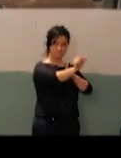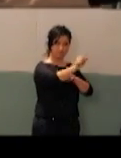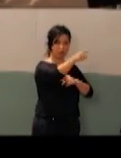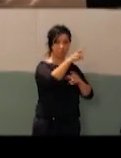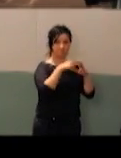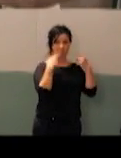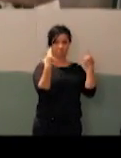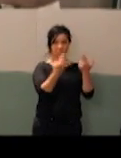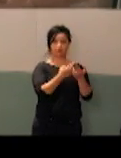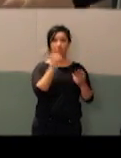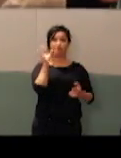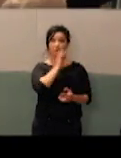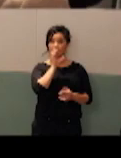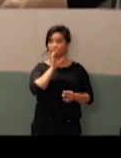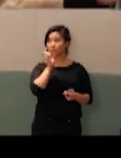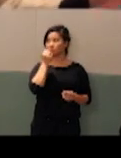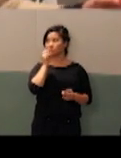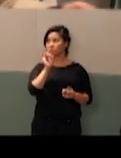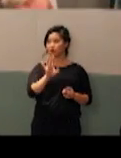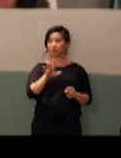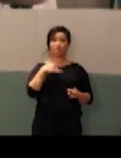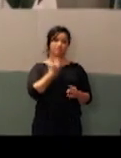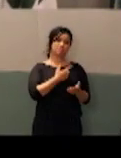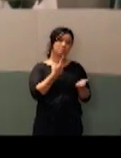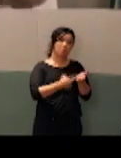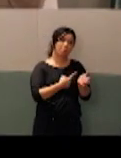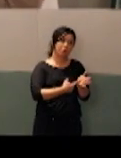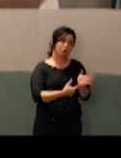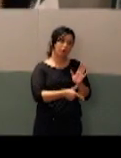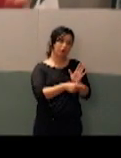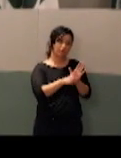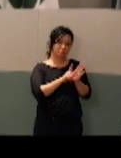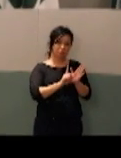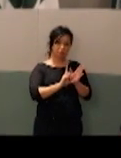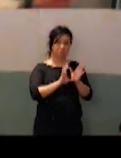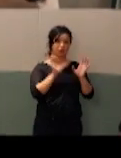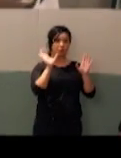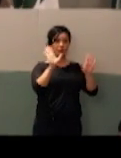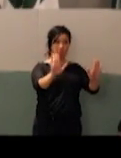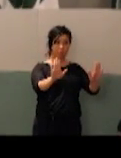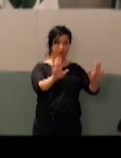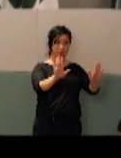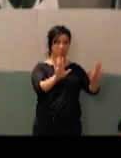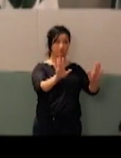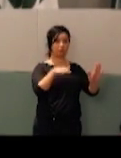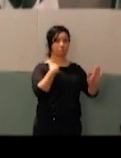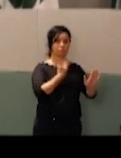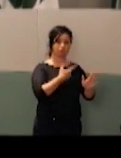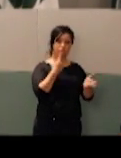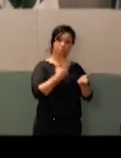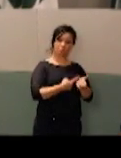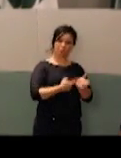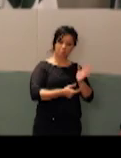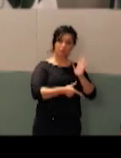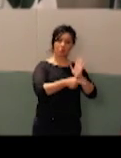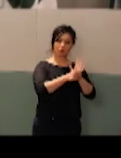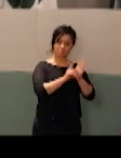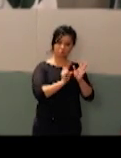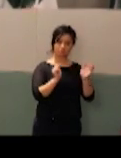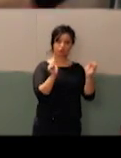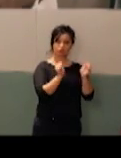Esse evento foi acordado previamente com os... Dá licença, por favor. Com os